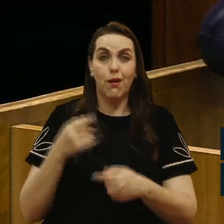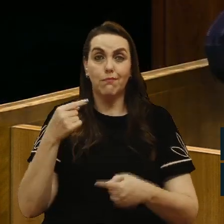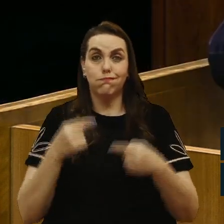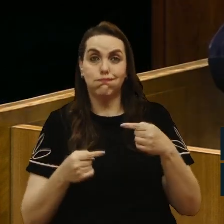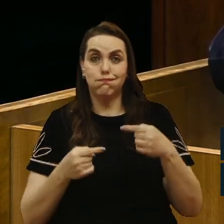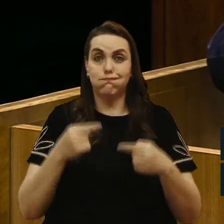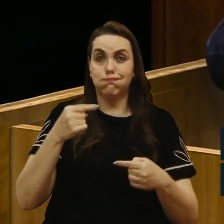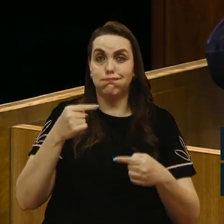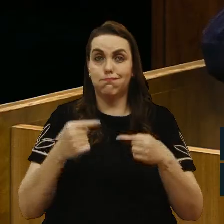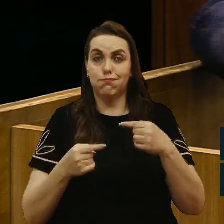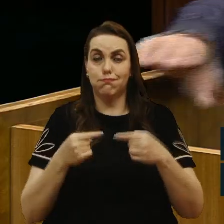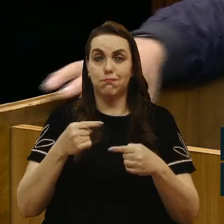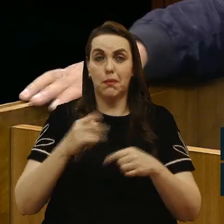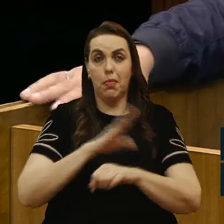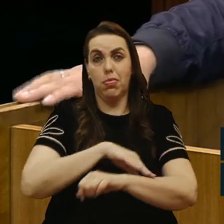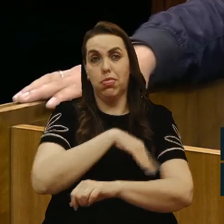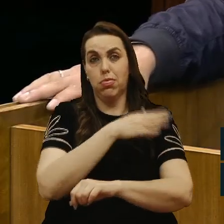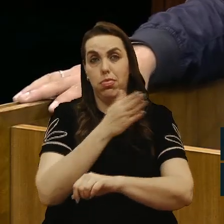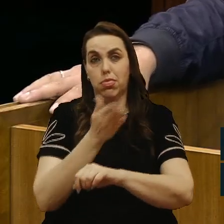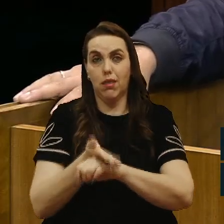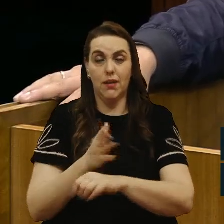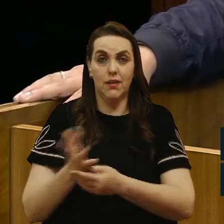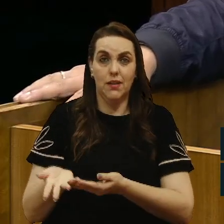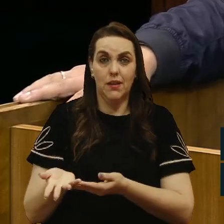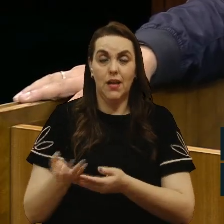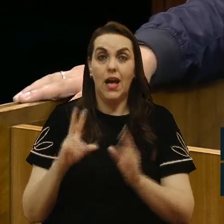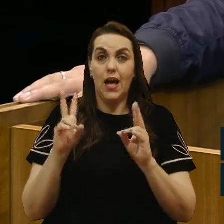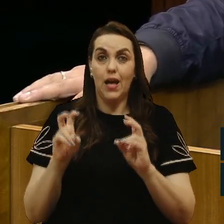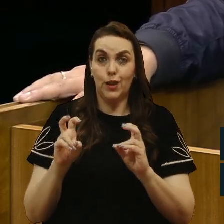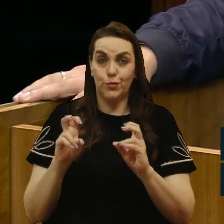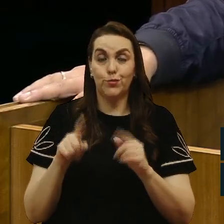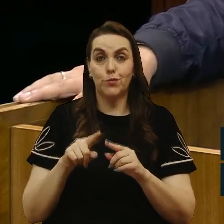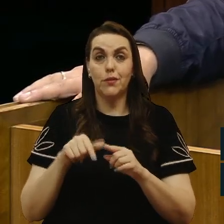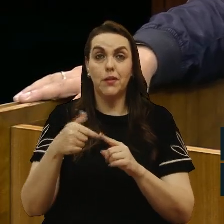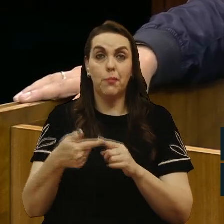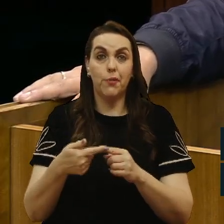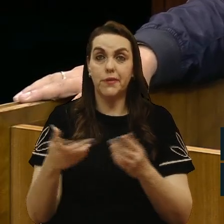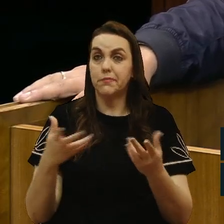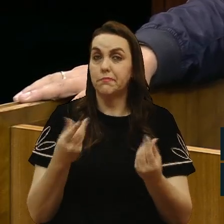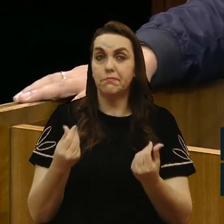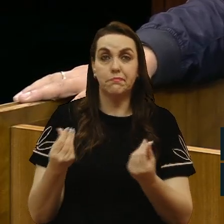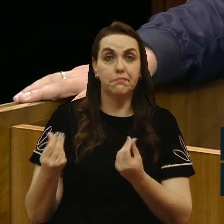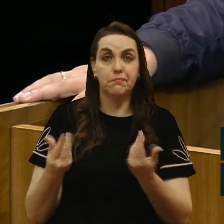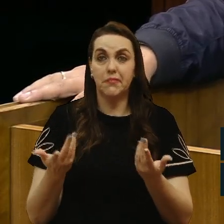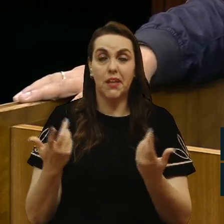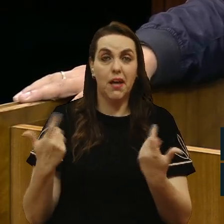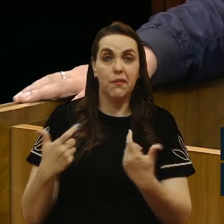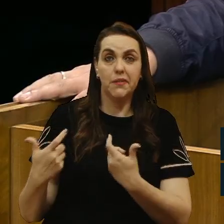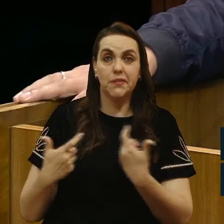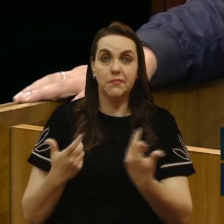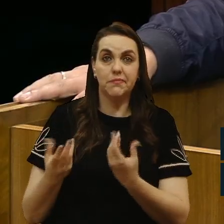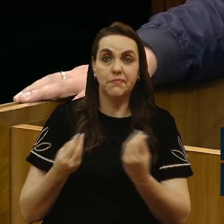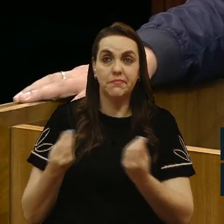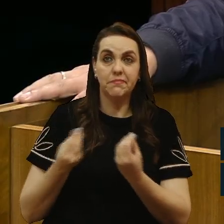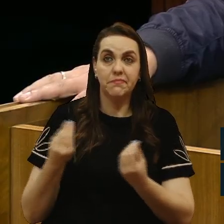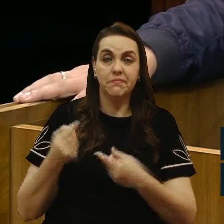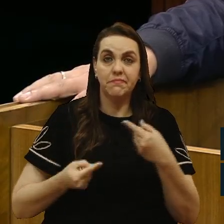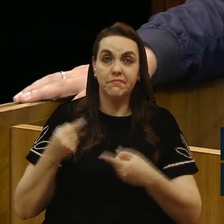aqui o meio-dia aqui, assuntos que vêm e depois ninguém sabe para onde que vai. E segundo,